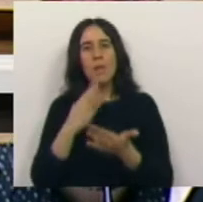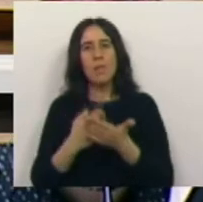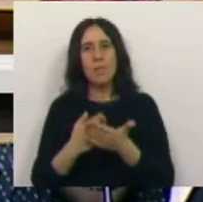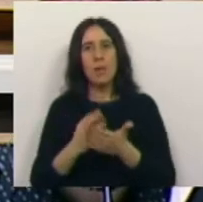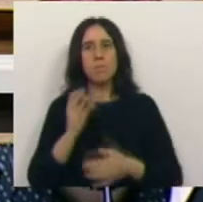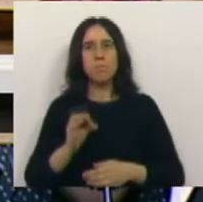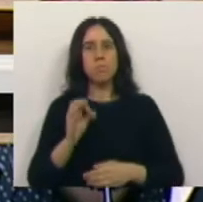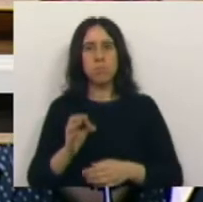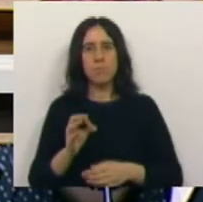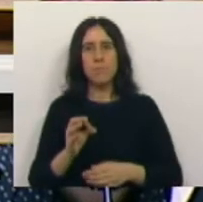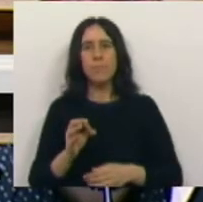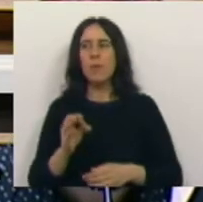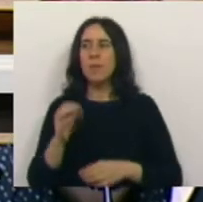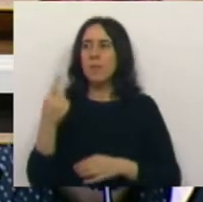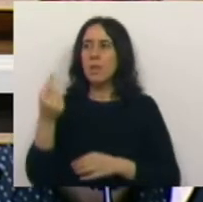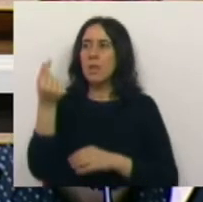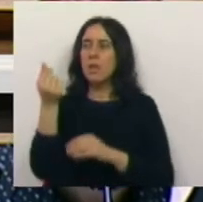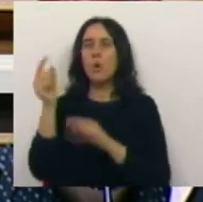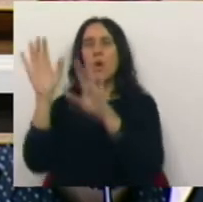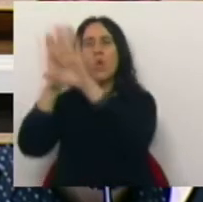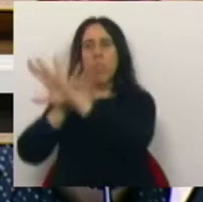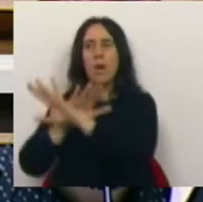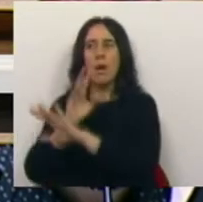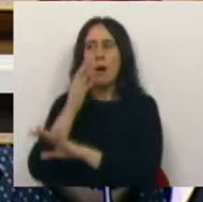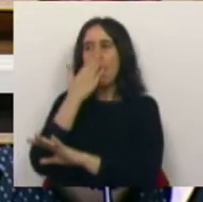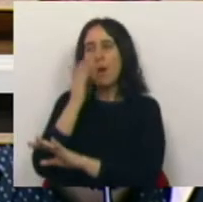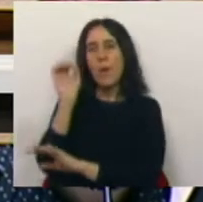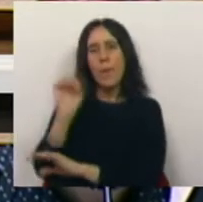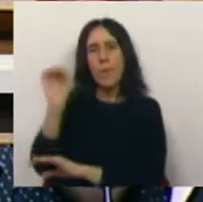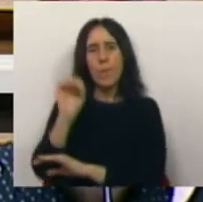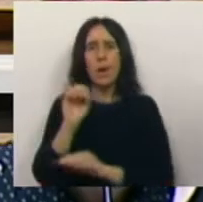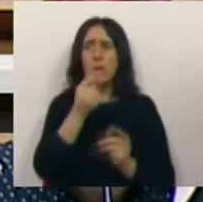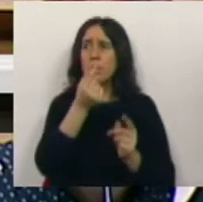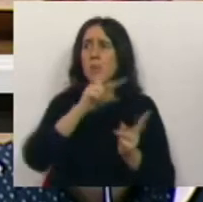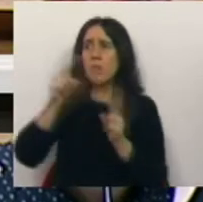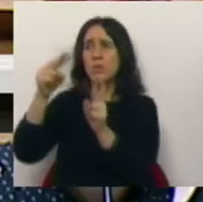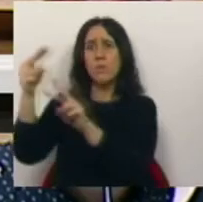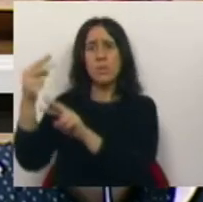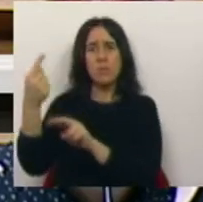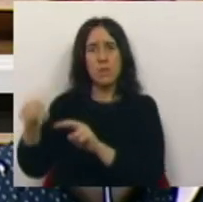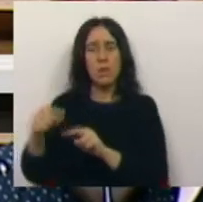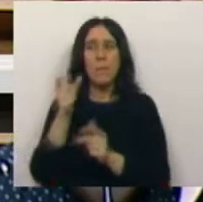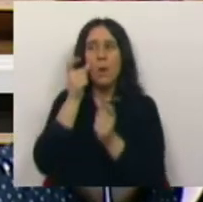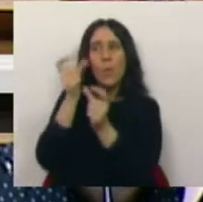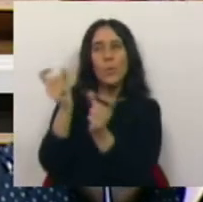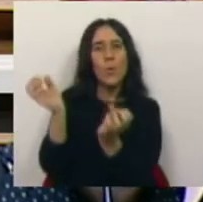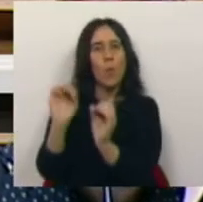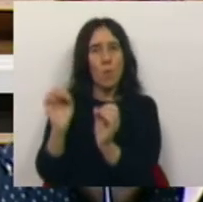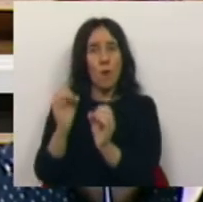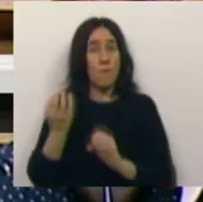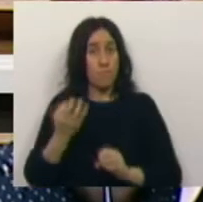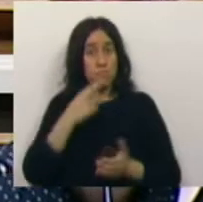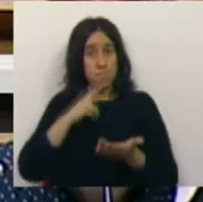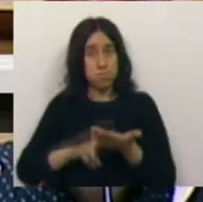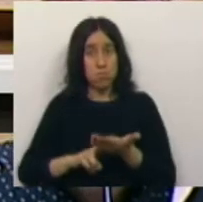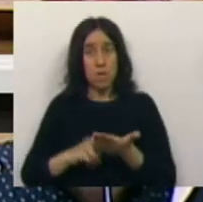à existência dos offshores e às transferências que para lá se fazem sem qualquer controle, como foi a